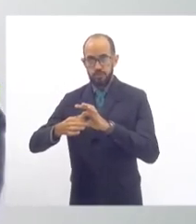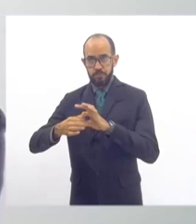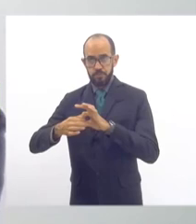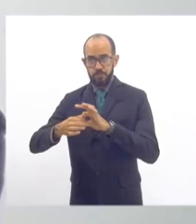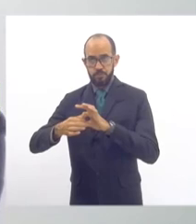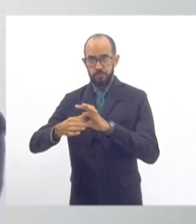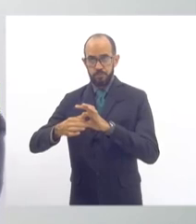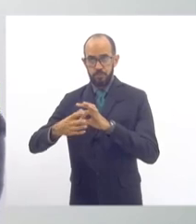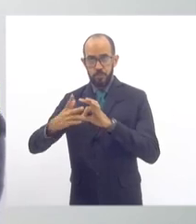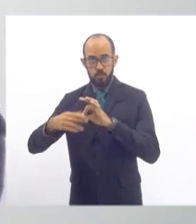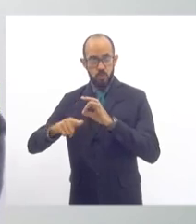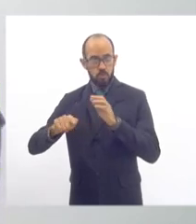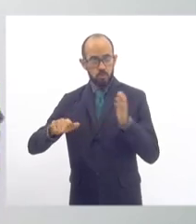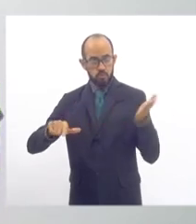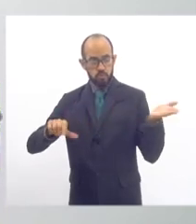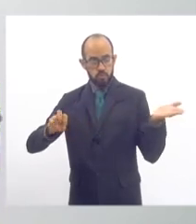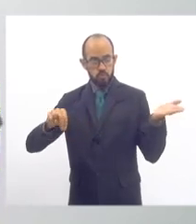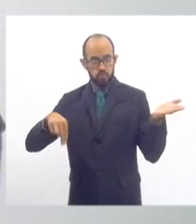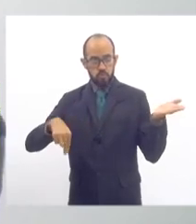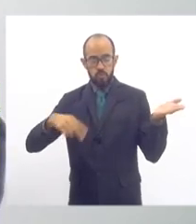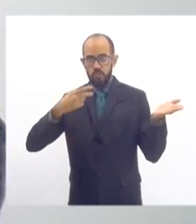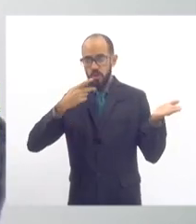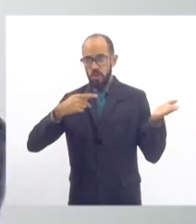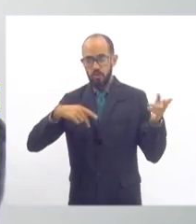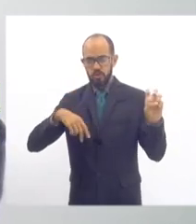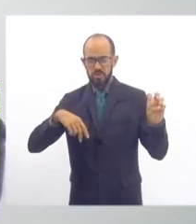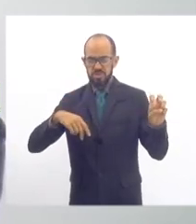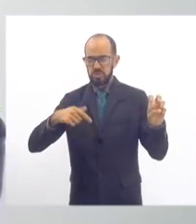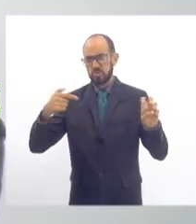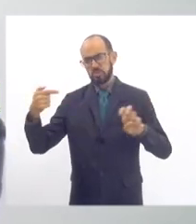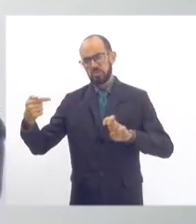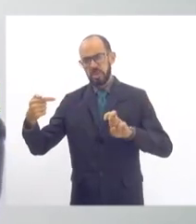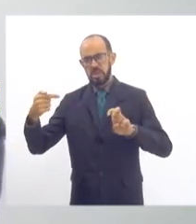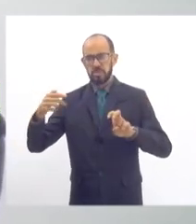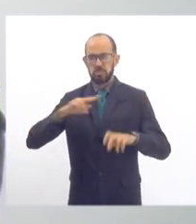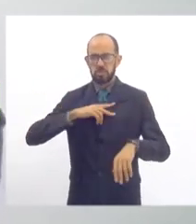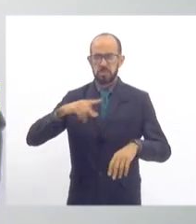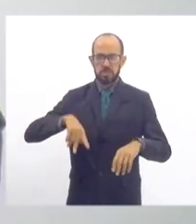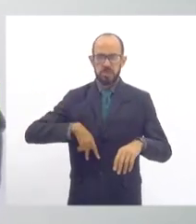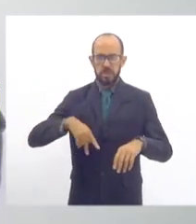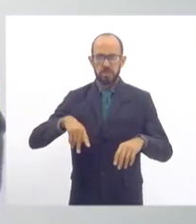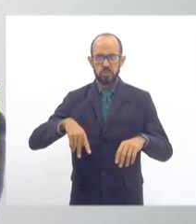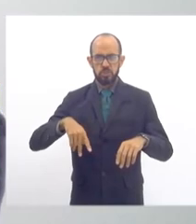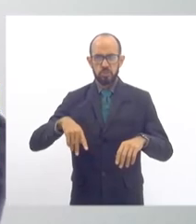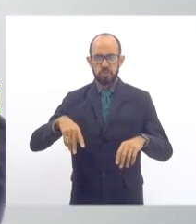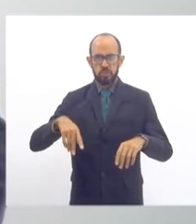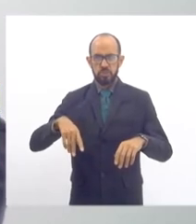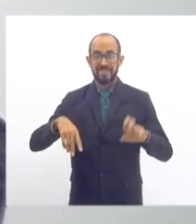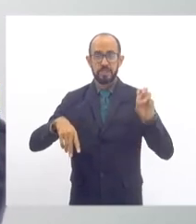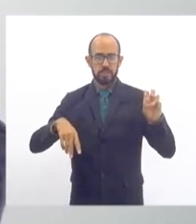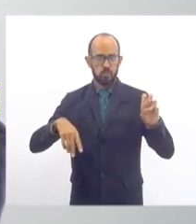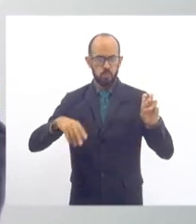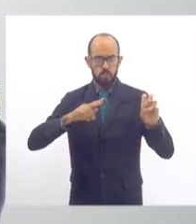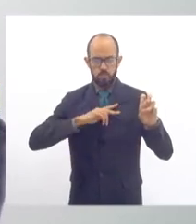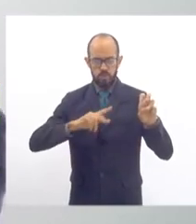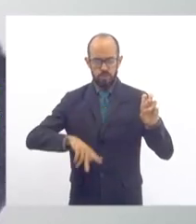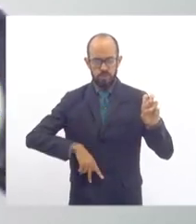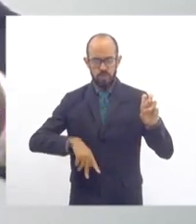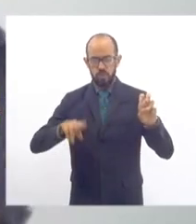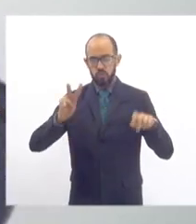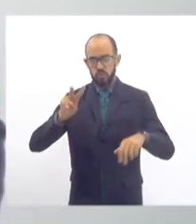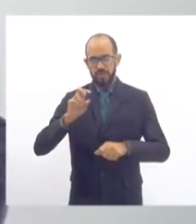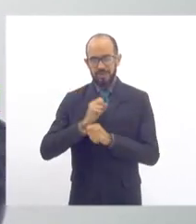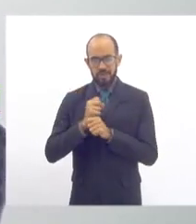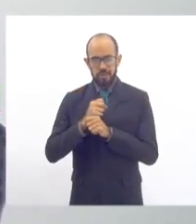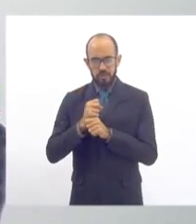foi dito pelo Gilson também, de 5 ou 7 presidentes que ficaram em 2 anos, né? 5 presidentes em 2 anos, que